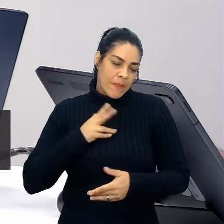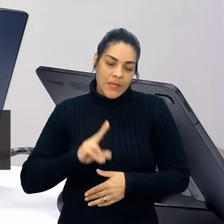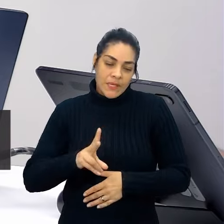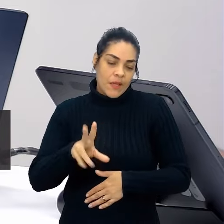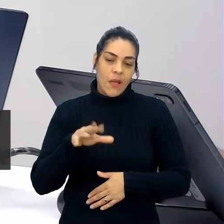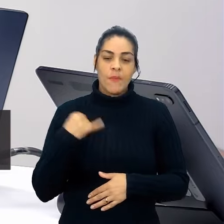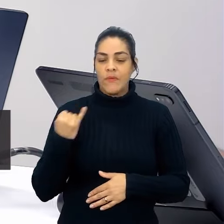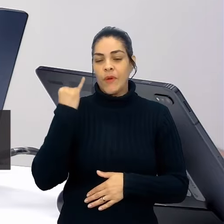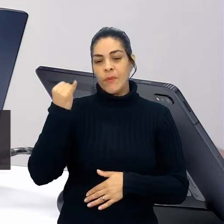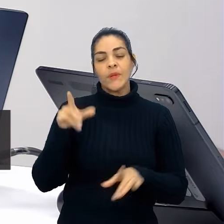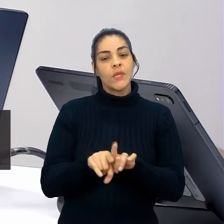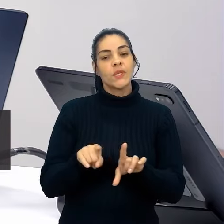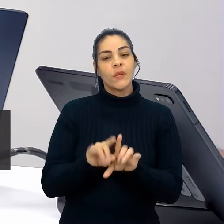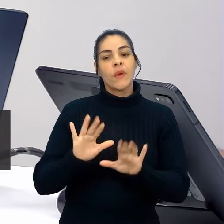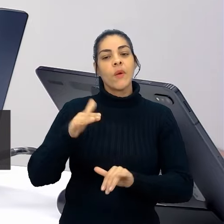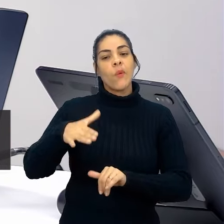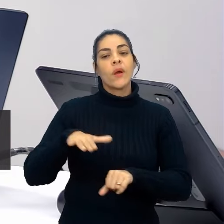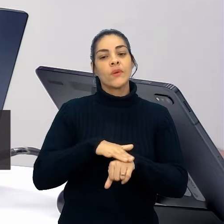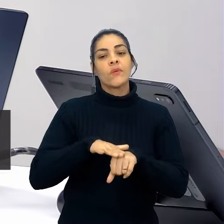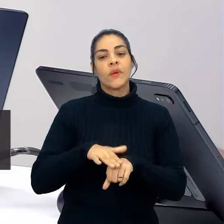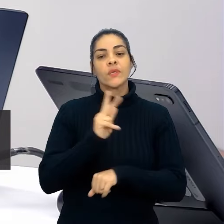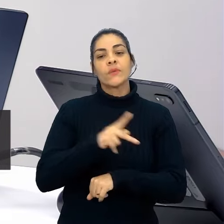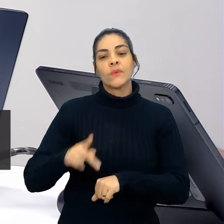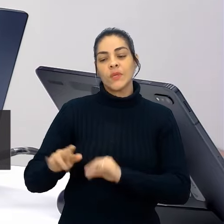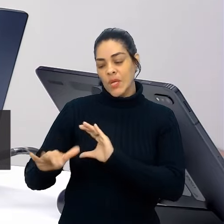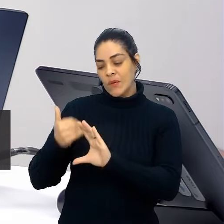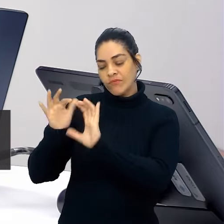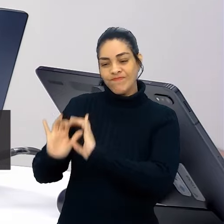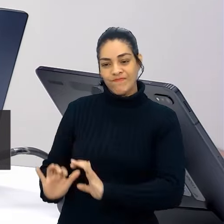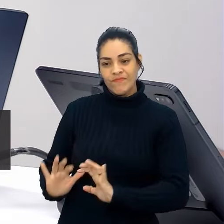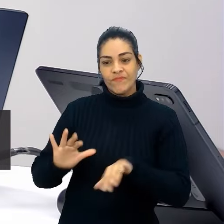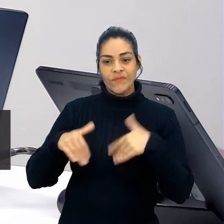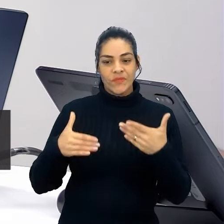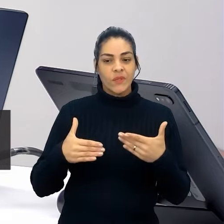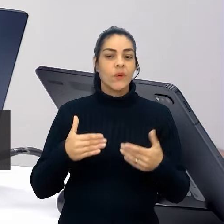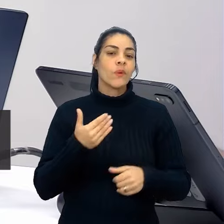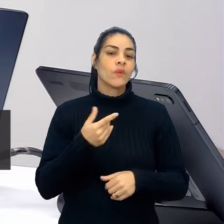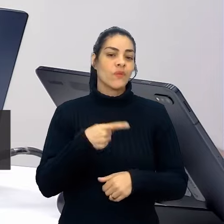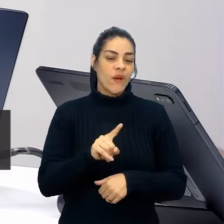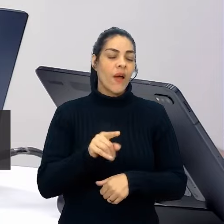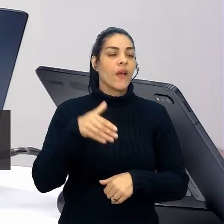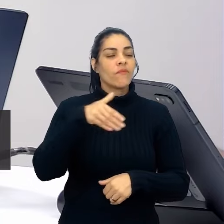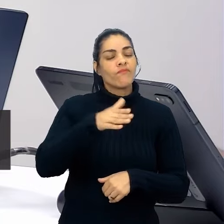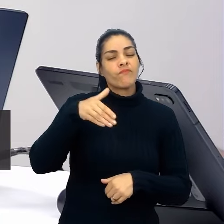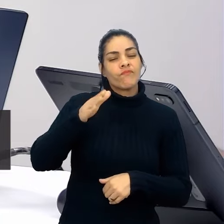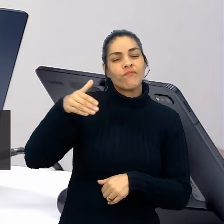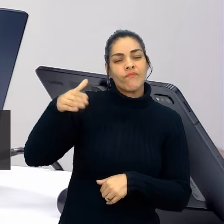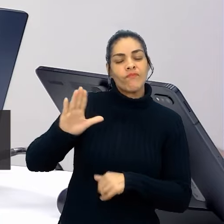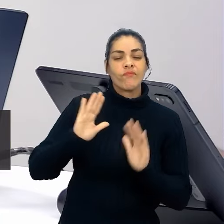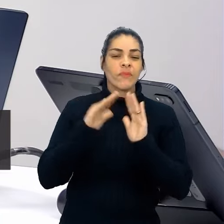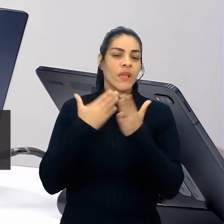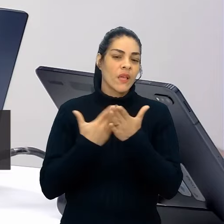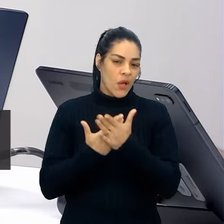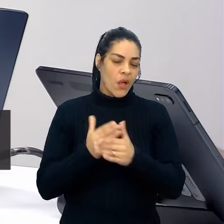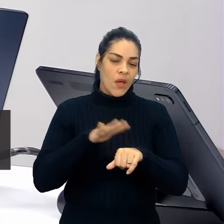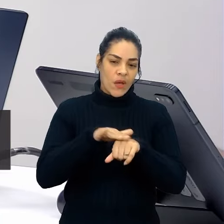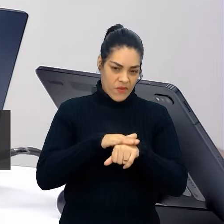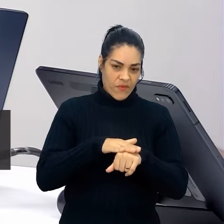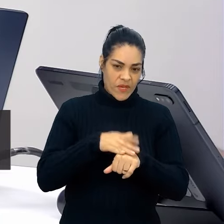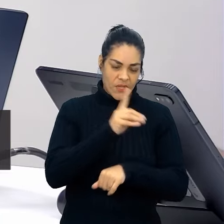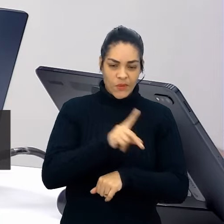sempre é importante também quando eu converso com os professores aqui no chat, quando eu vou a uma escola e converso com os professores, é